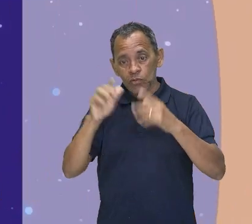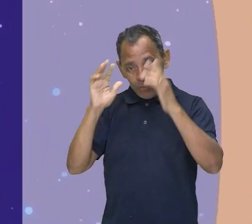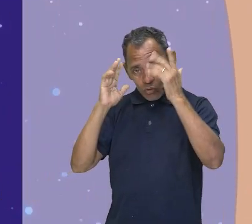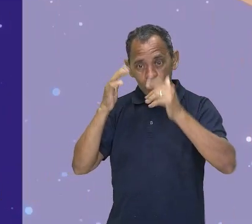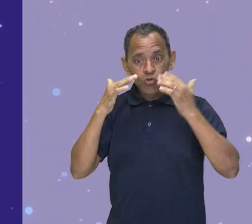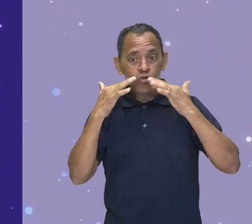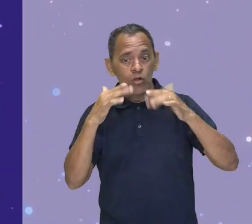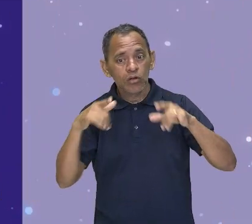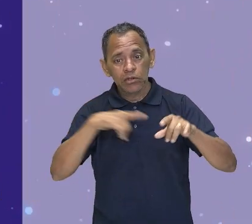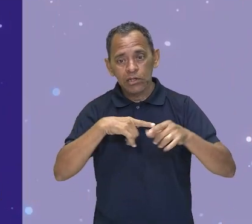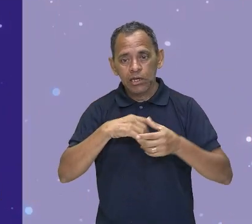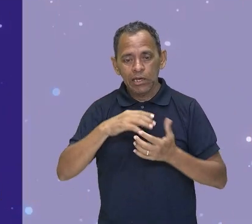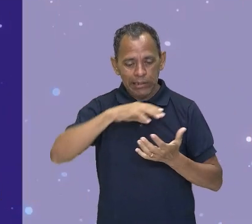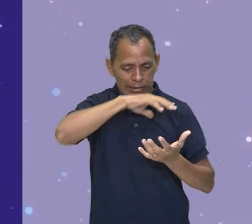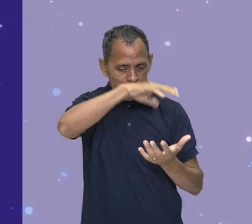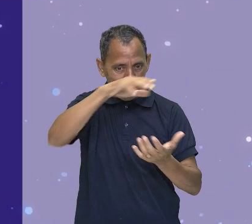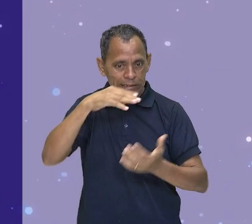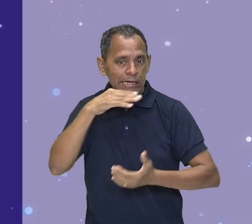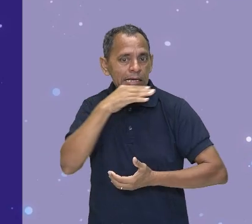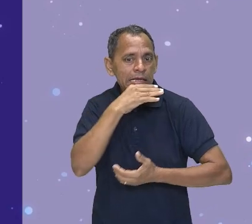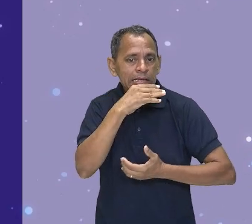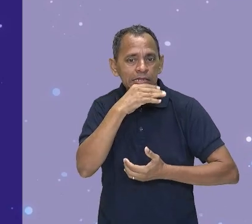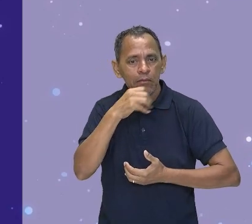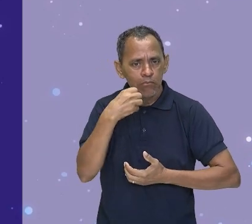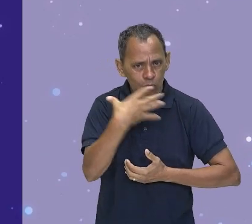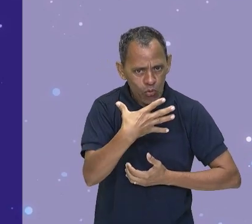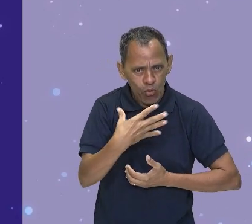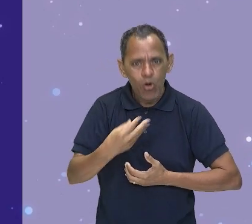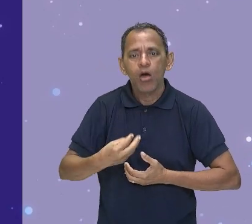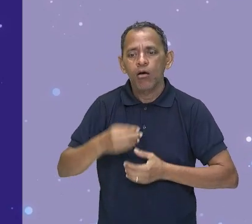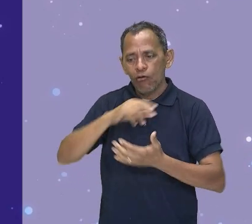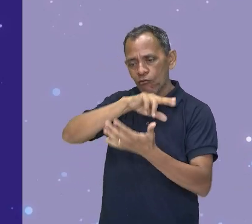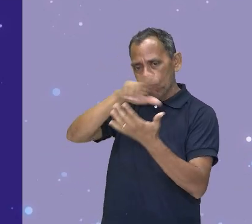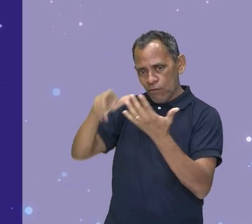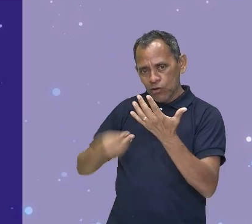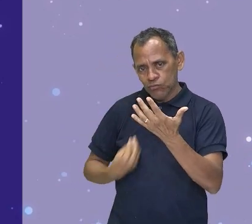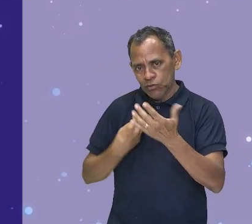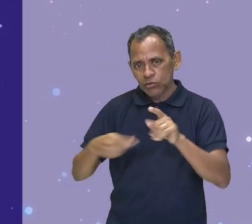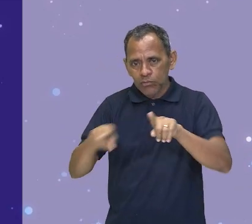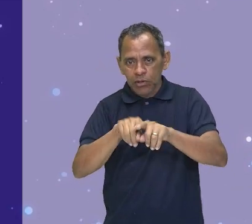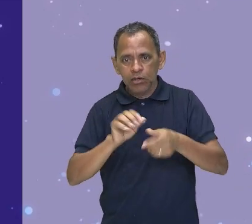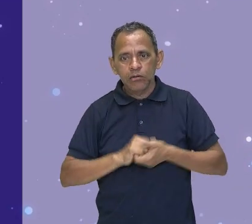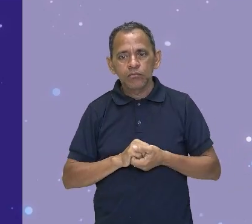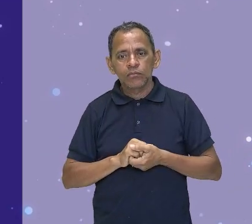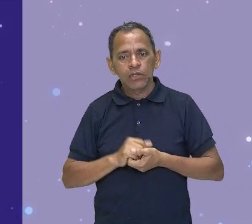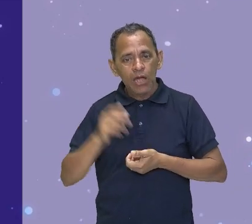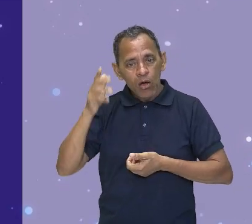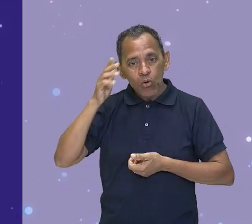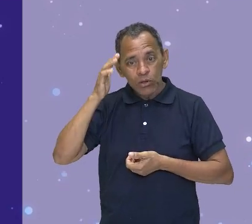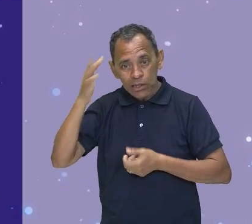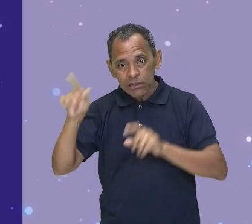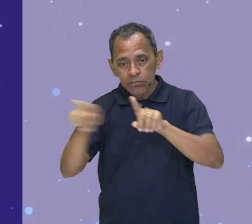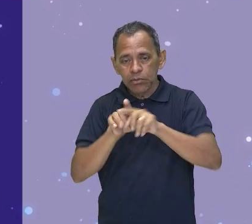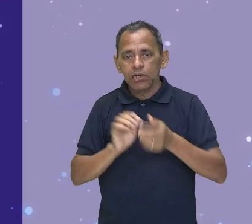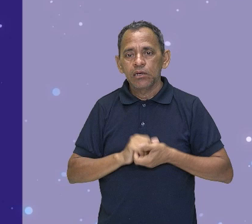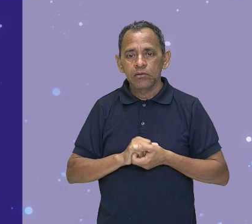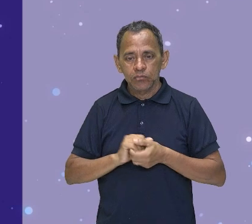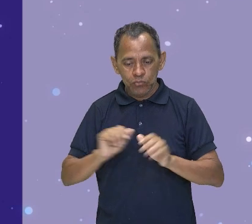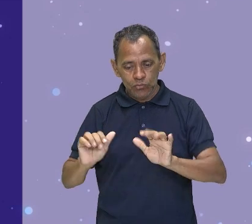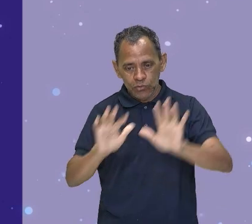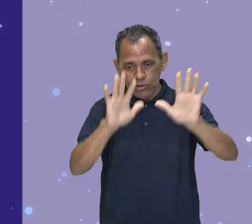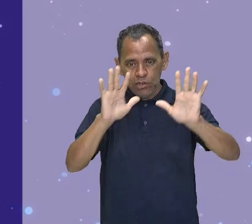que mantém a Terra aquecida o suficiente para a vida. Ele ocorre quando gases presentes na atmosfera,